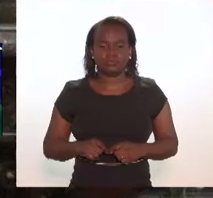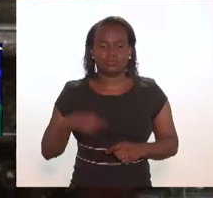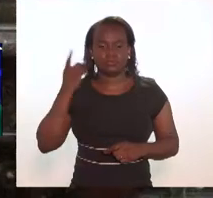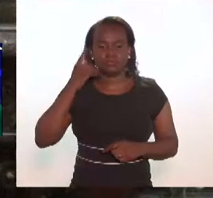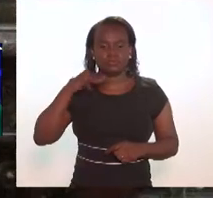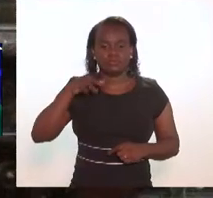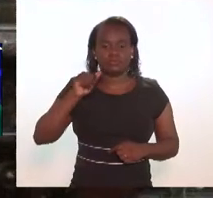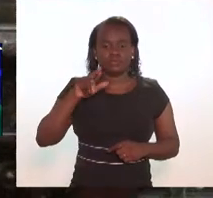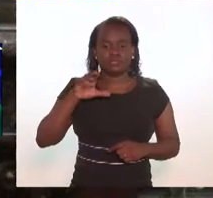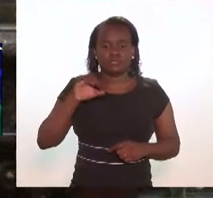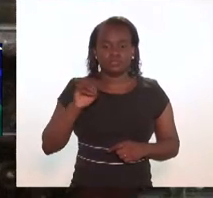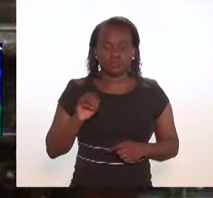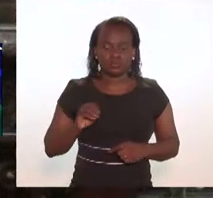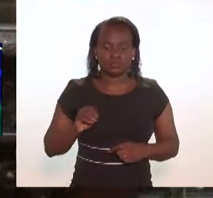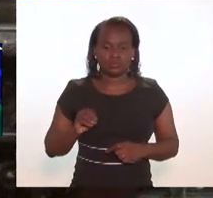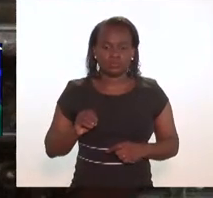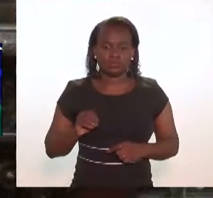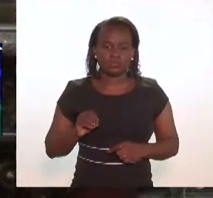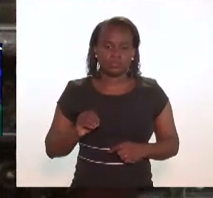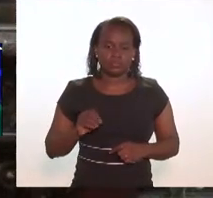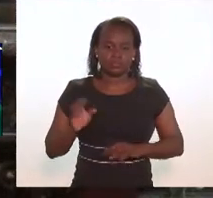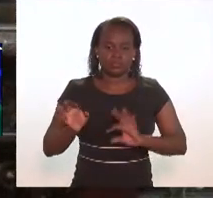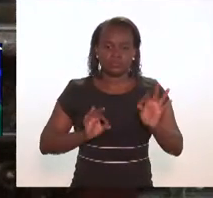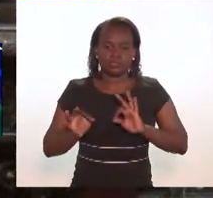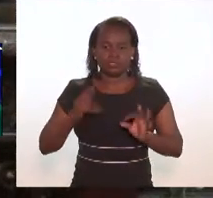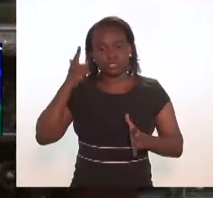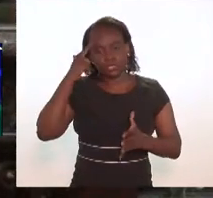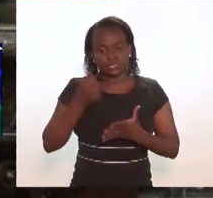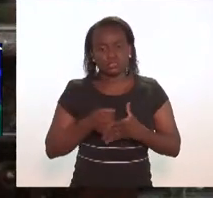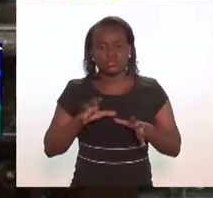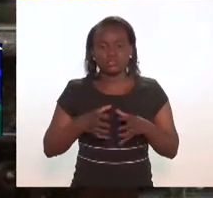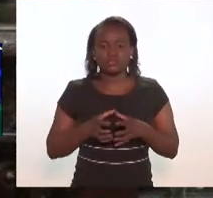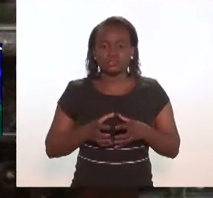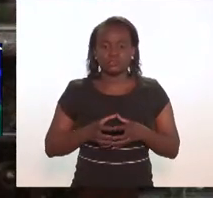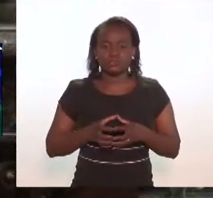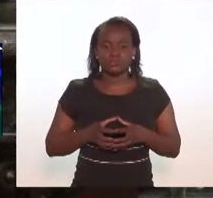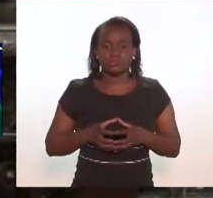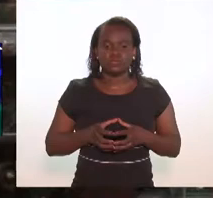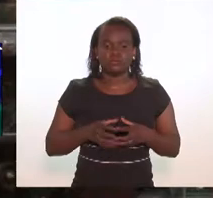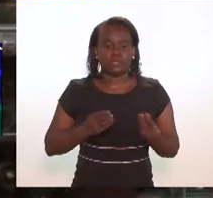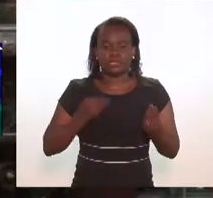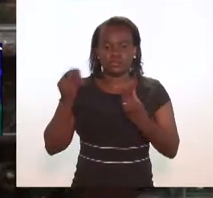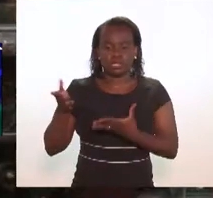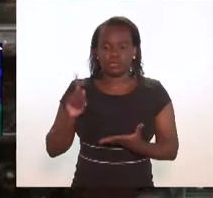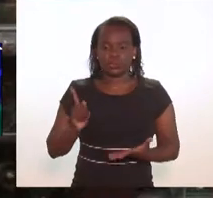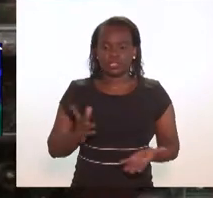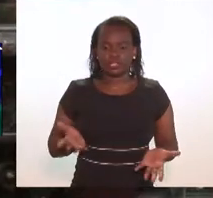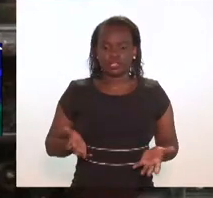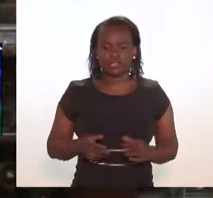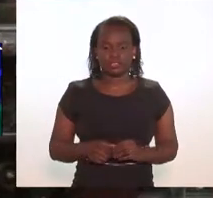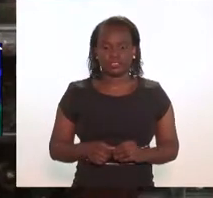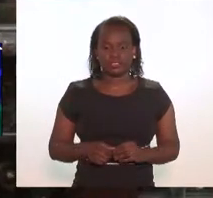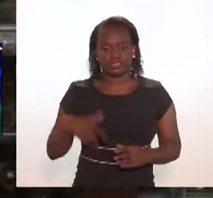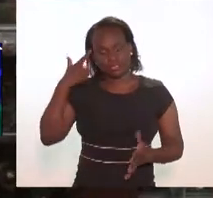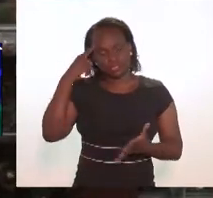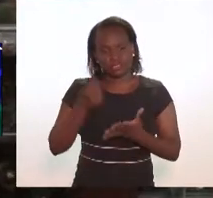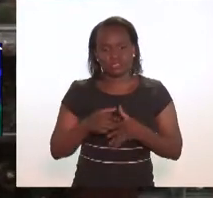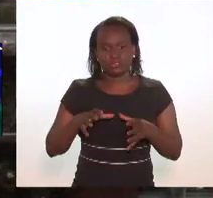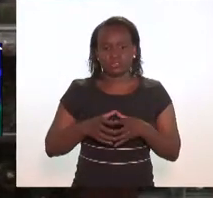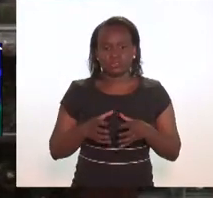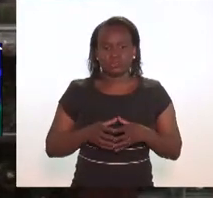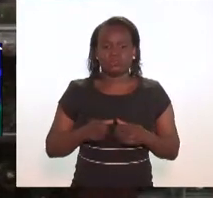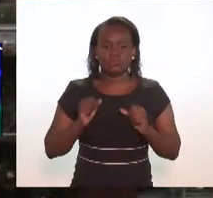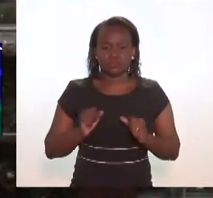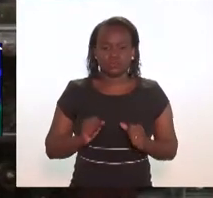Deputado Márcio, vai. Ele preparou um parecer bacana, Luiz, ele pediu para ele emitir o parecer. Vossa Excelência